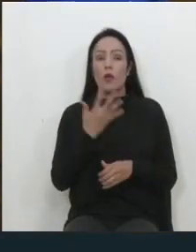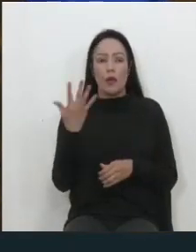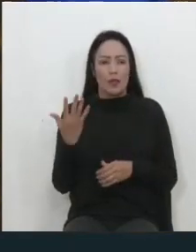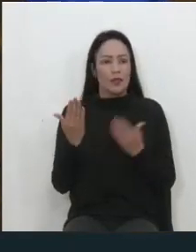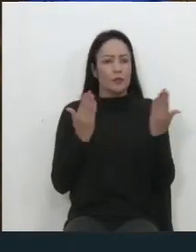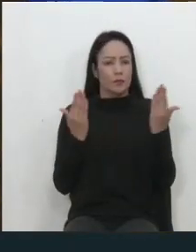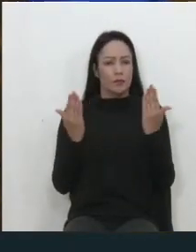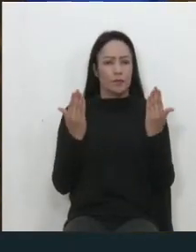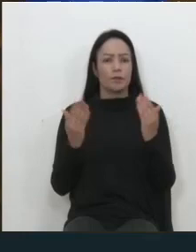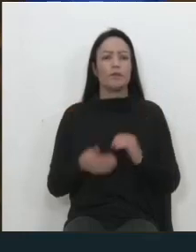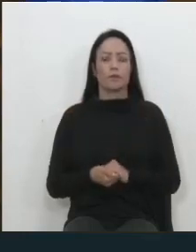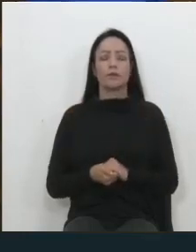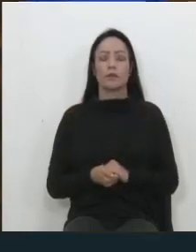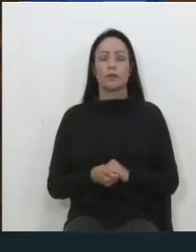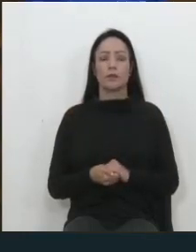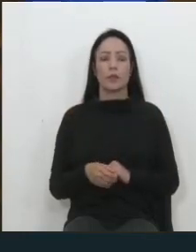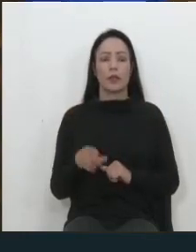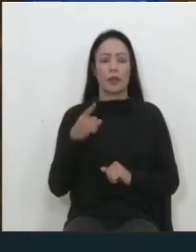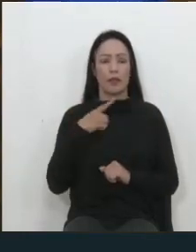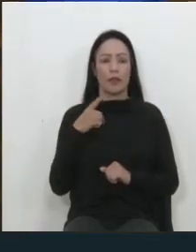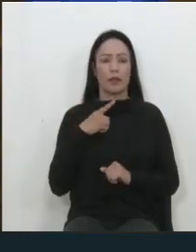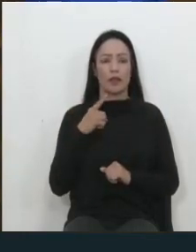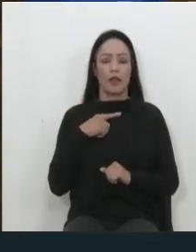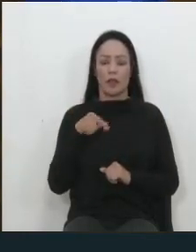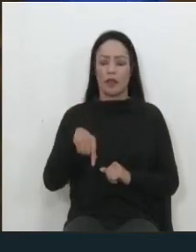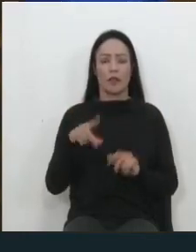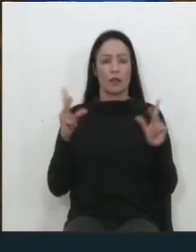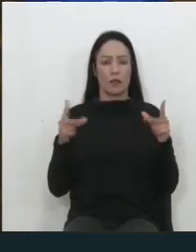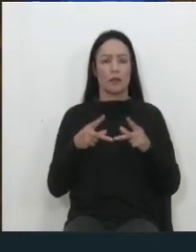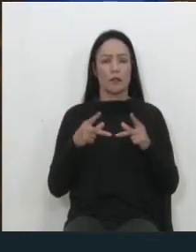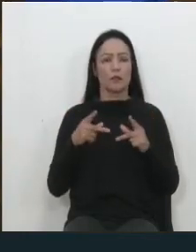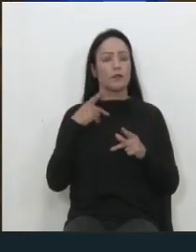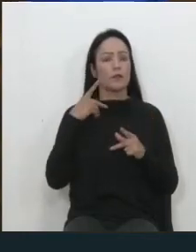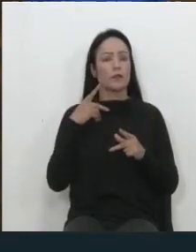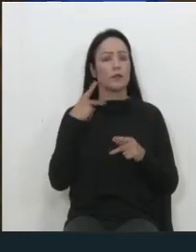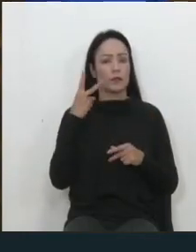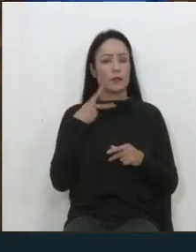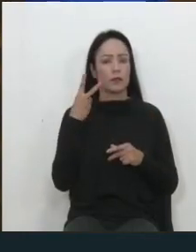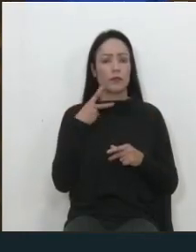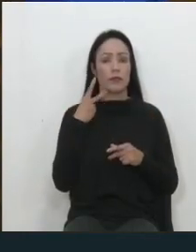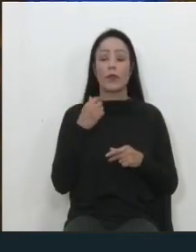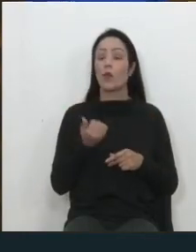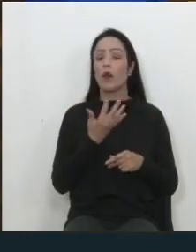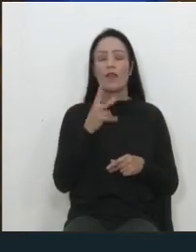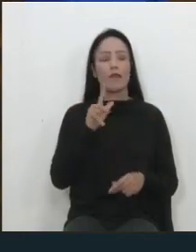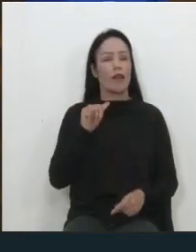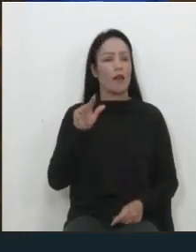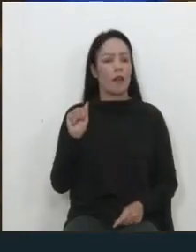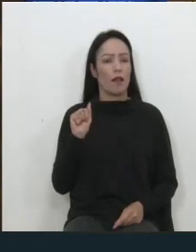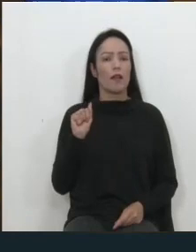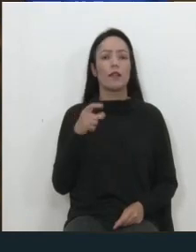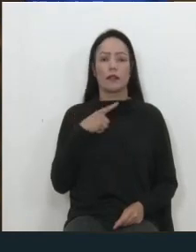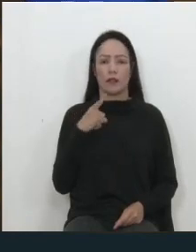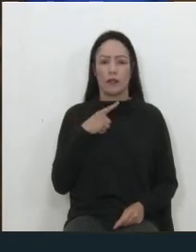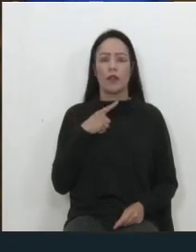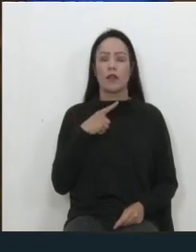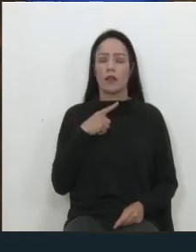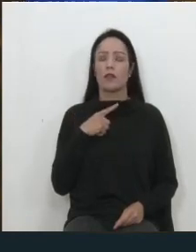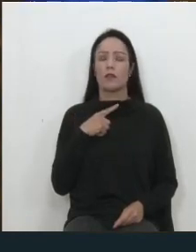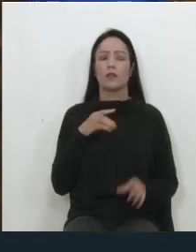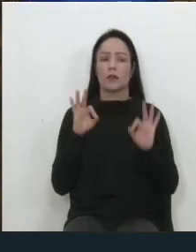partidária registrada nessa edilidade e o número de vagas, os partidos têm vaga garantida nesta comissão